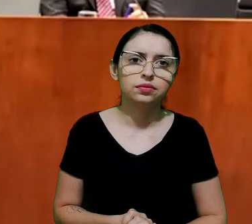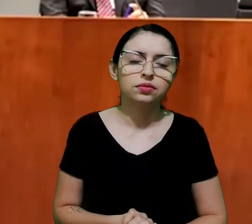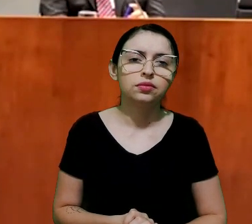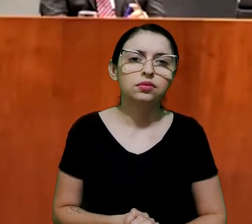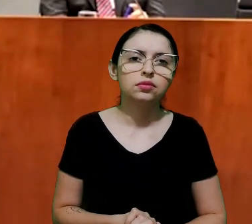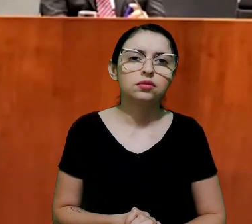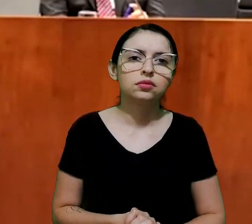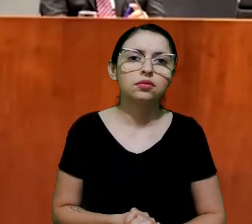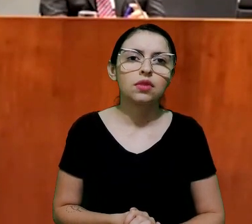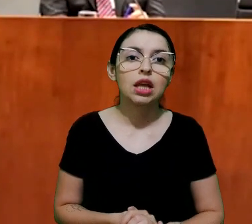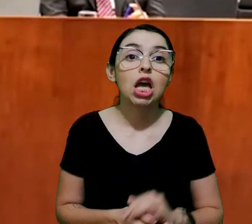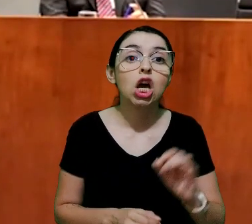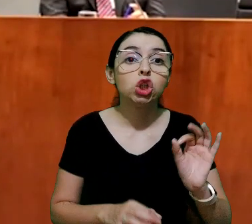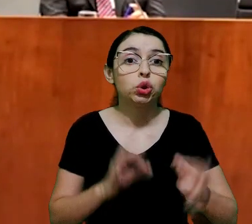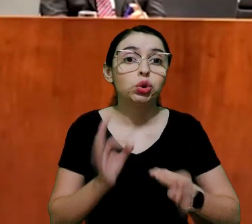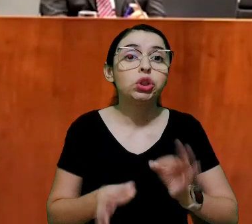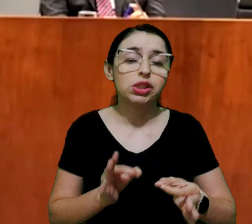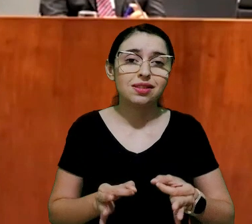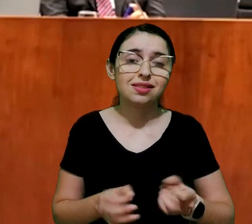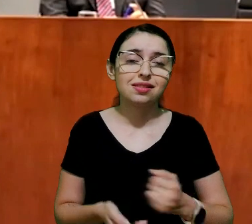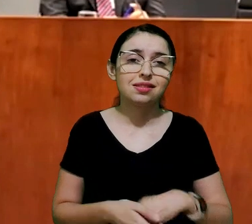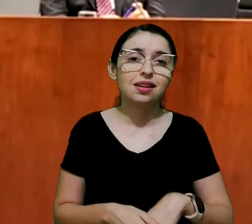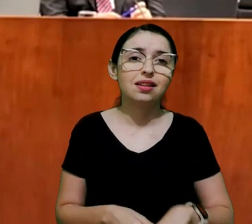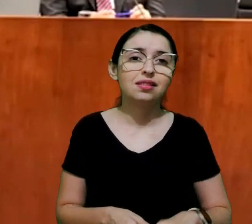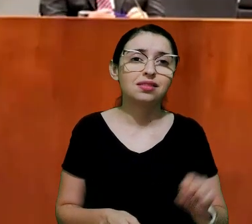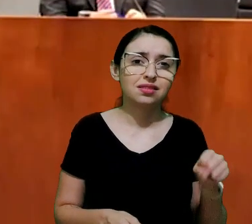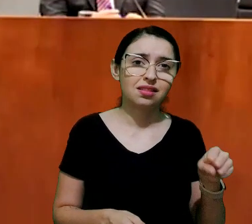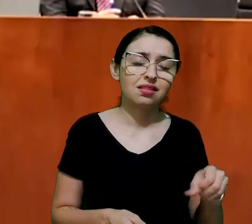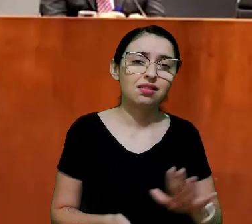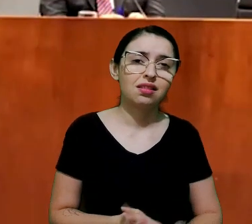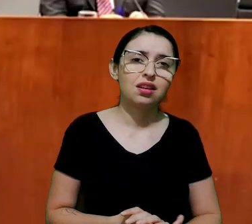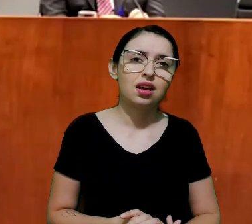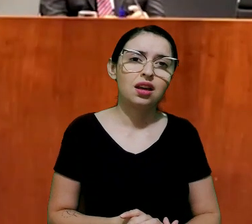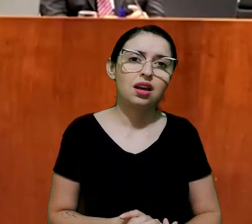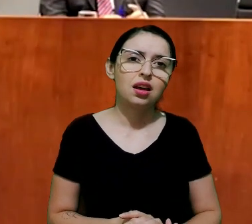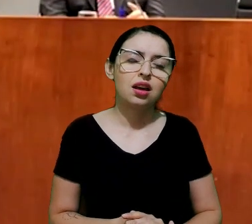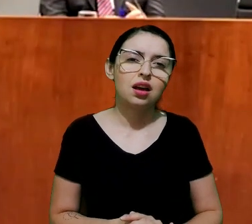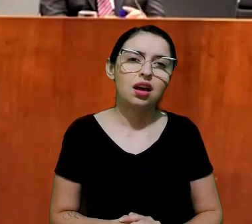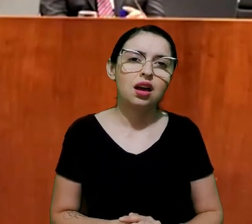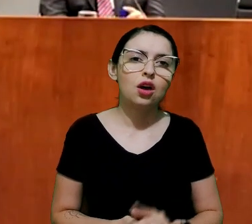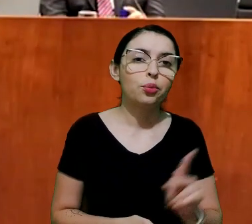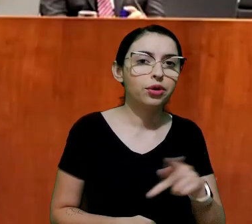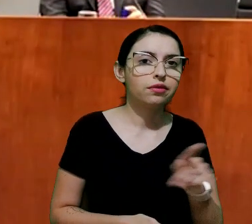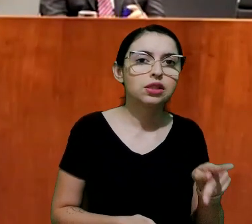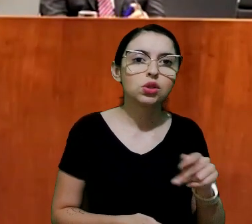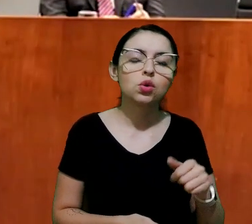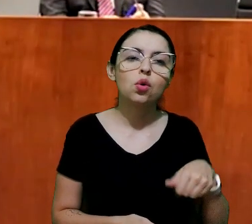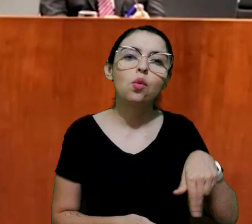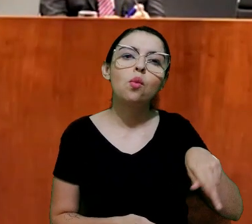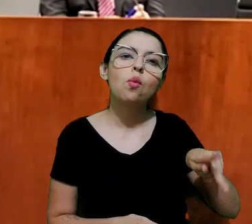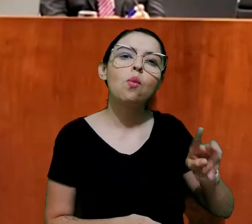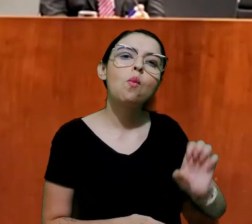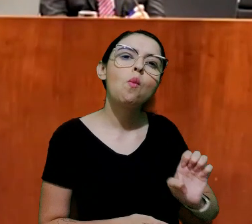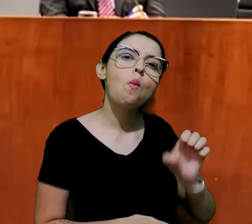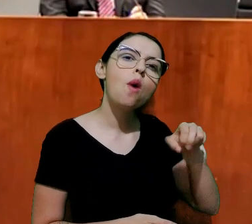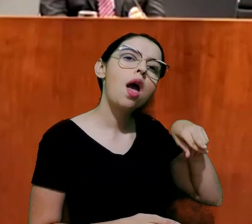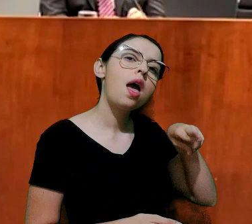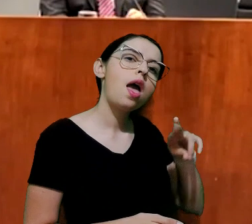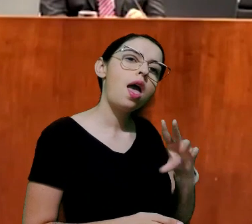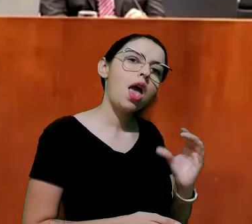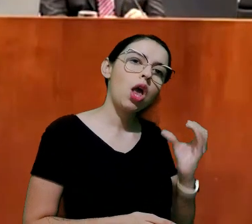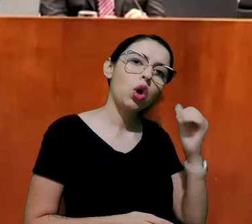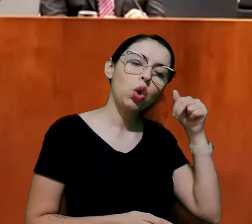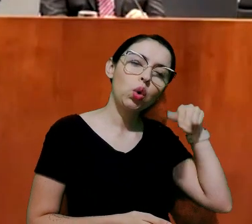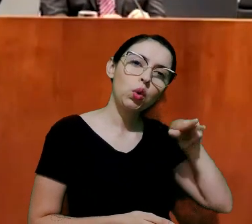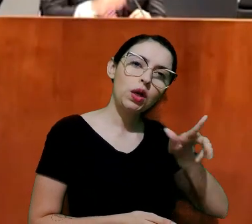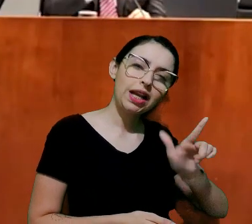Justiça facilite essas coisas. Naturalmente, quando o professor Hércules vier falar, nós teremos uma solução hercúlea,